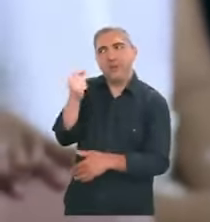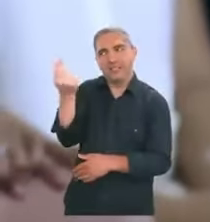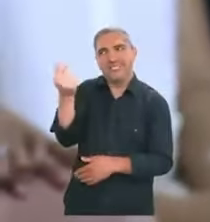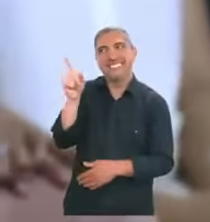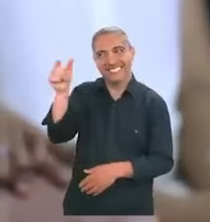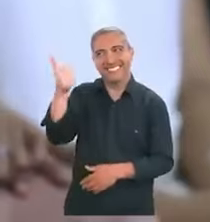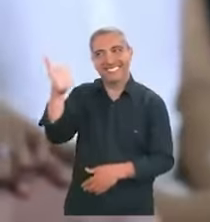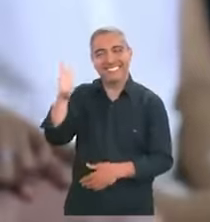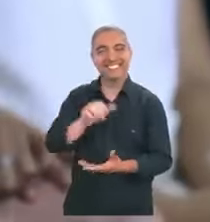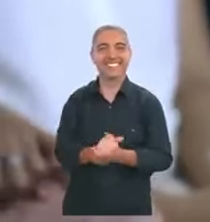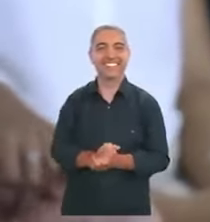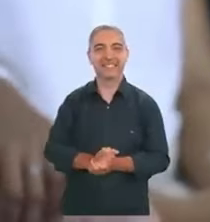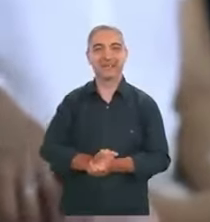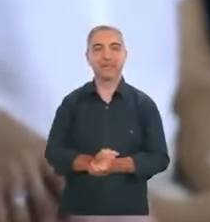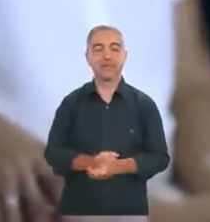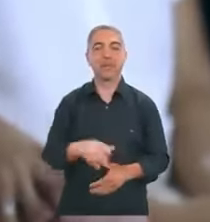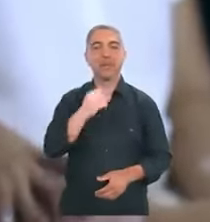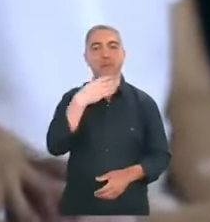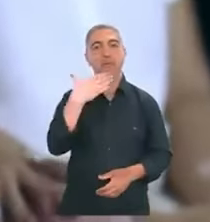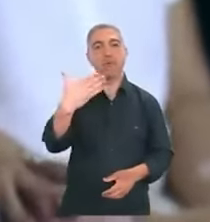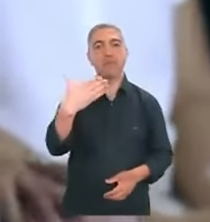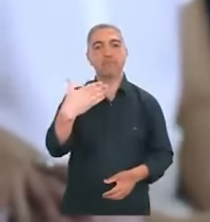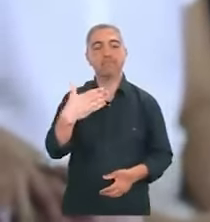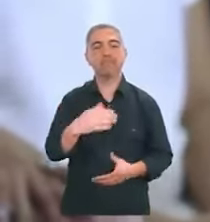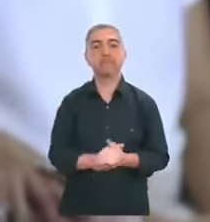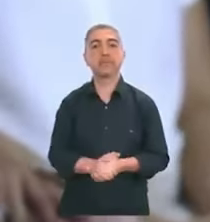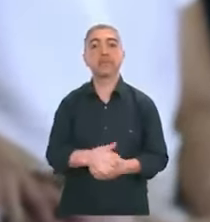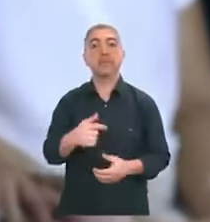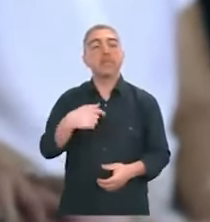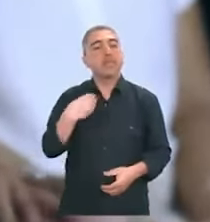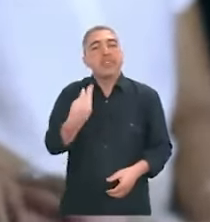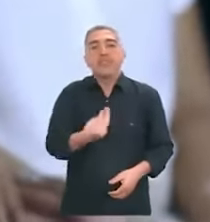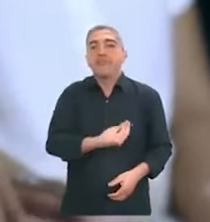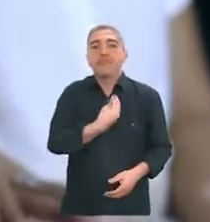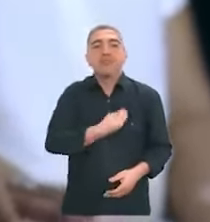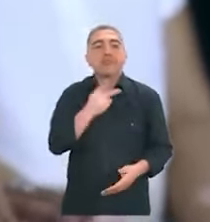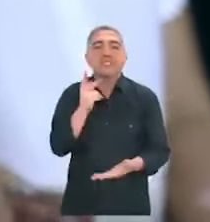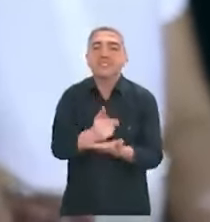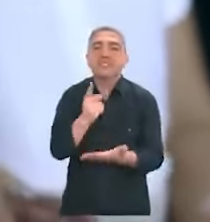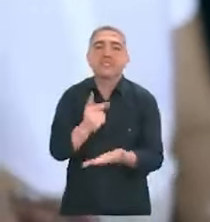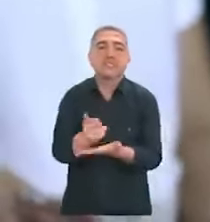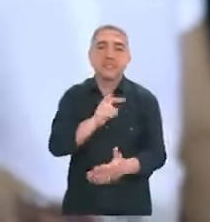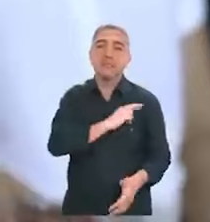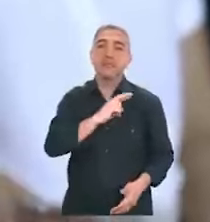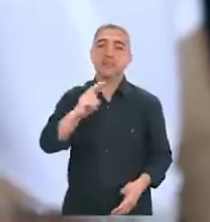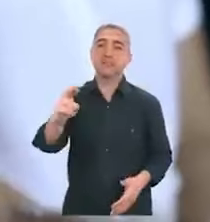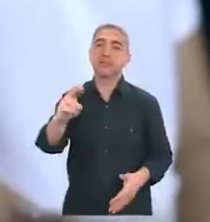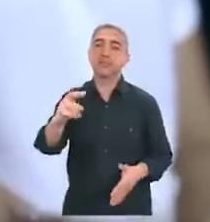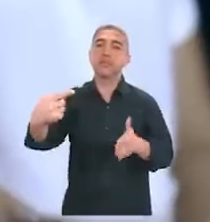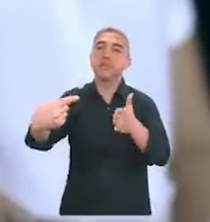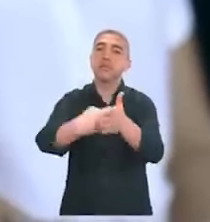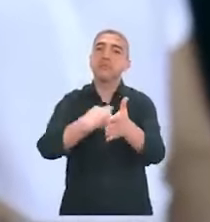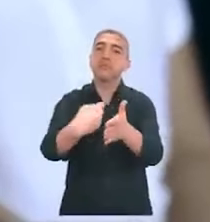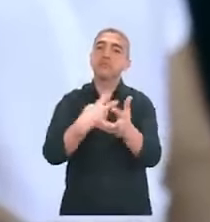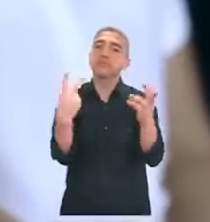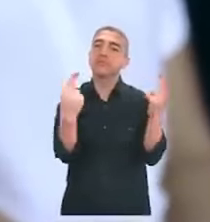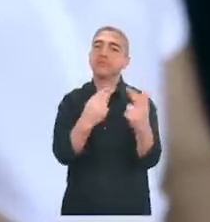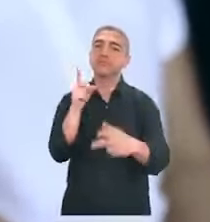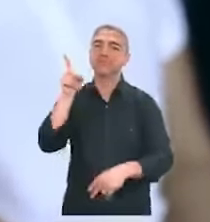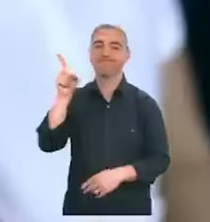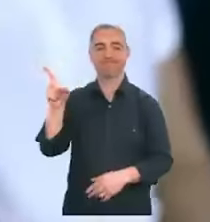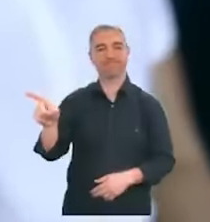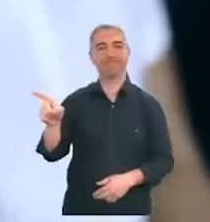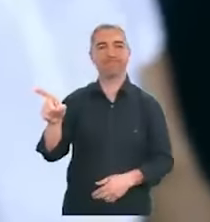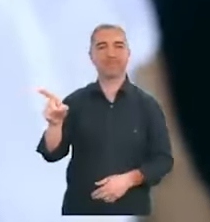Eu vivo em função dessa pergunta. Eu vivo em função da solução de como é que nós vamos evangelizar 7 mil povos não